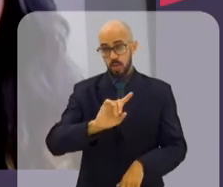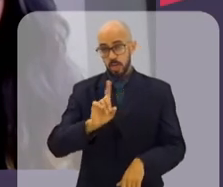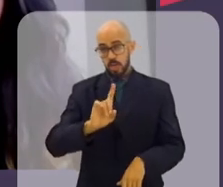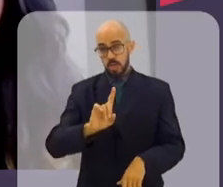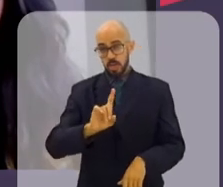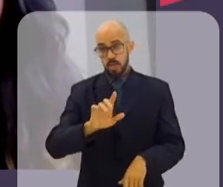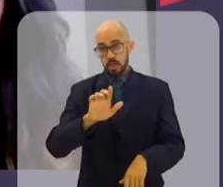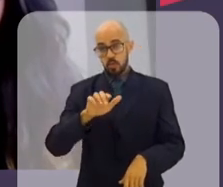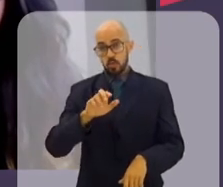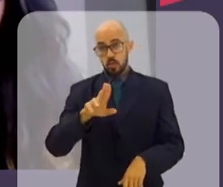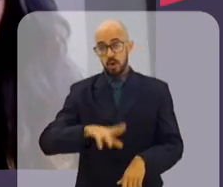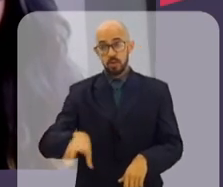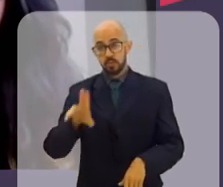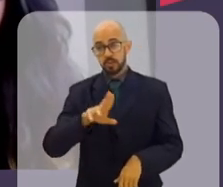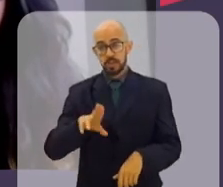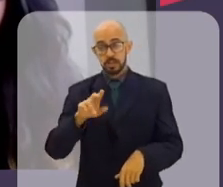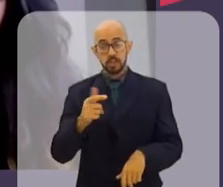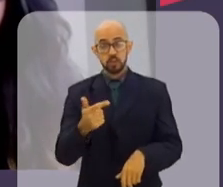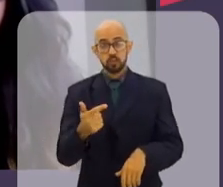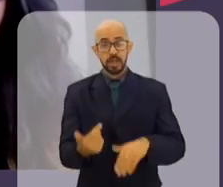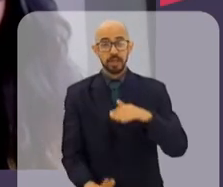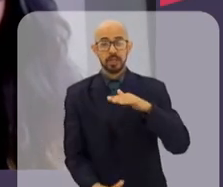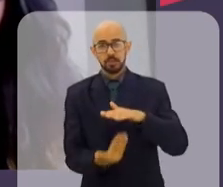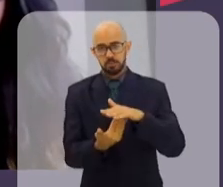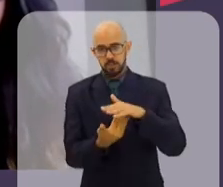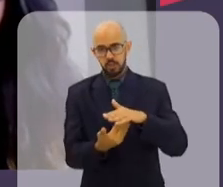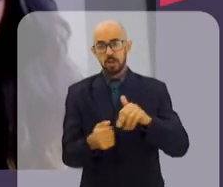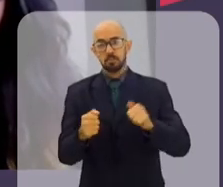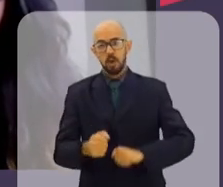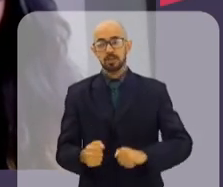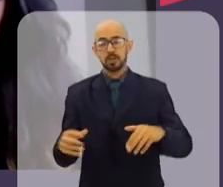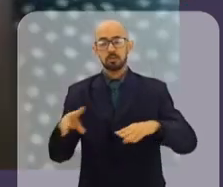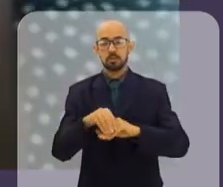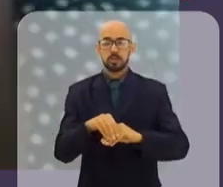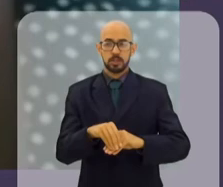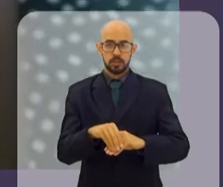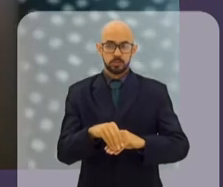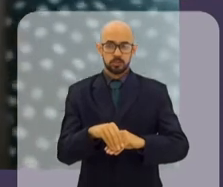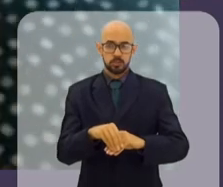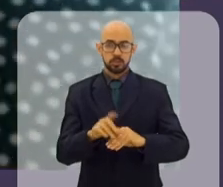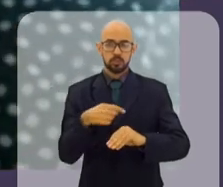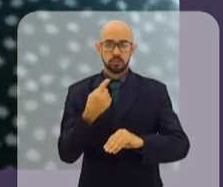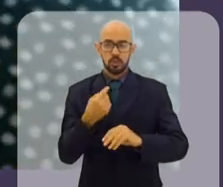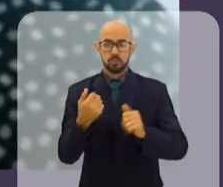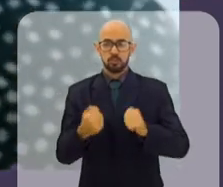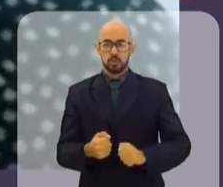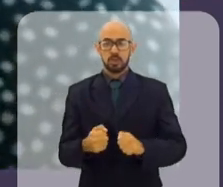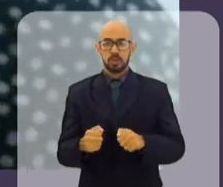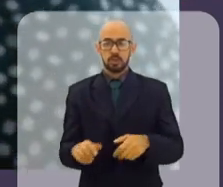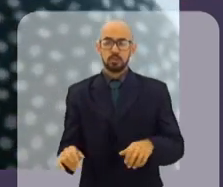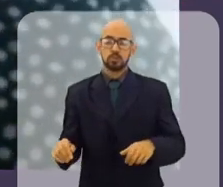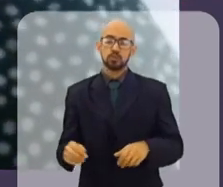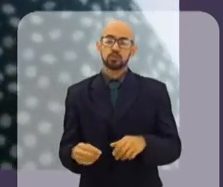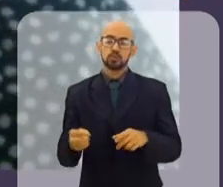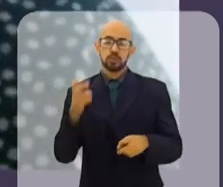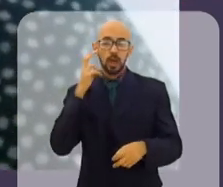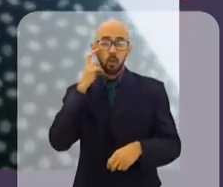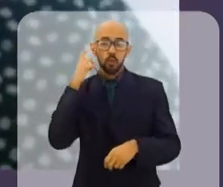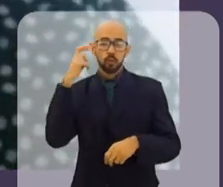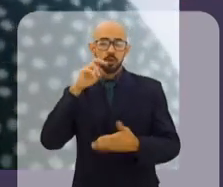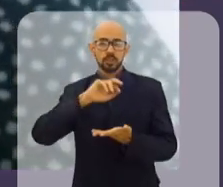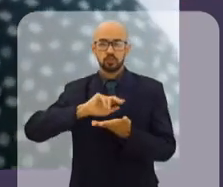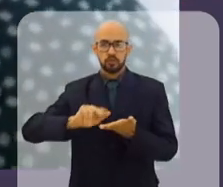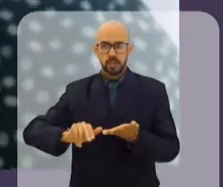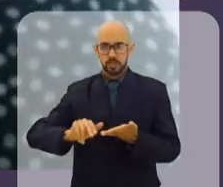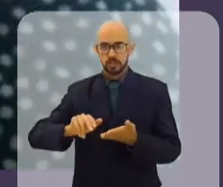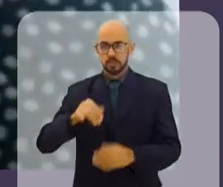cânone acadêmico, ele não tem limite, então ele pode ser acrescentado, a gente pode dominar várias tradições, por